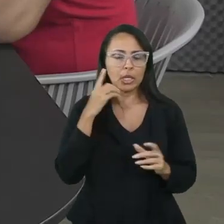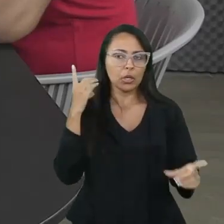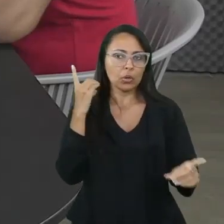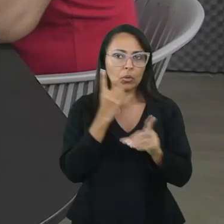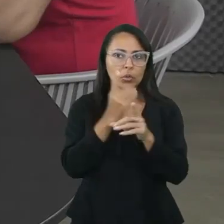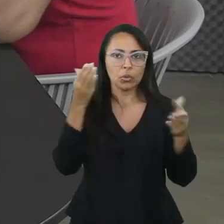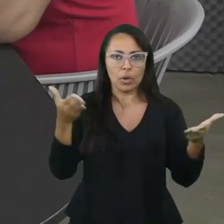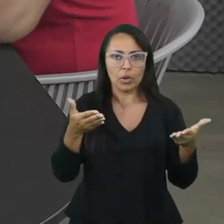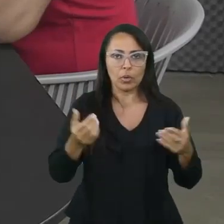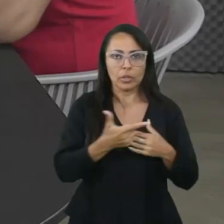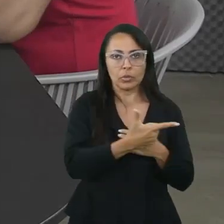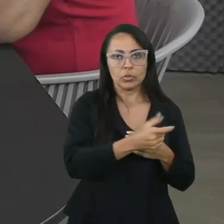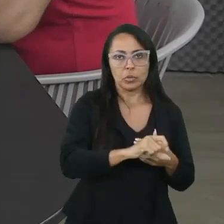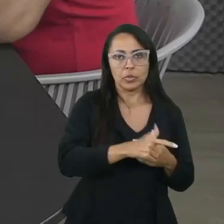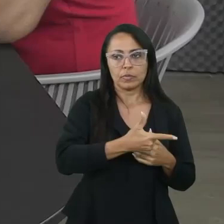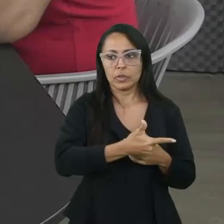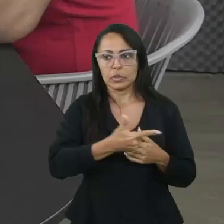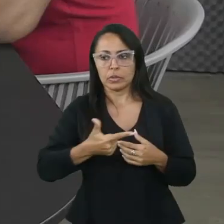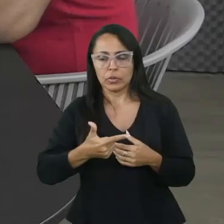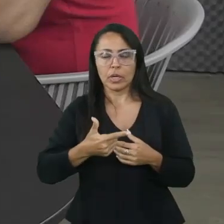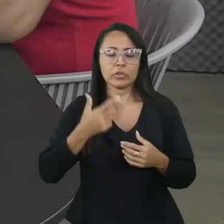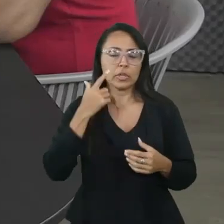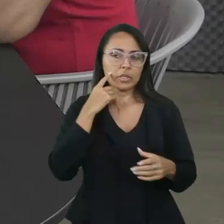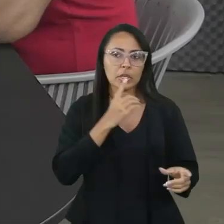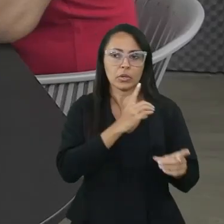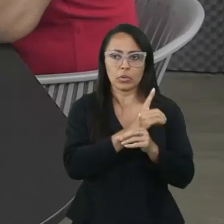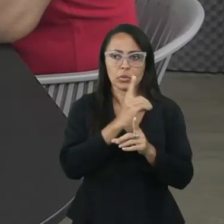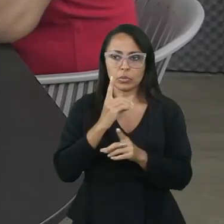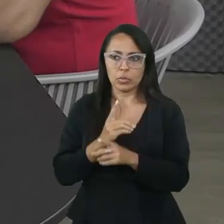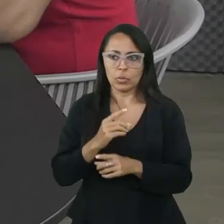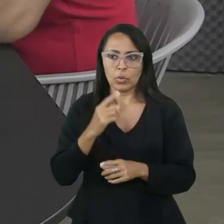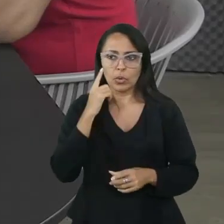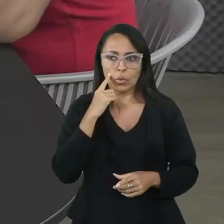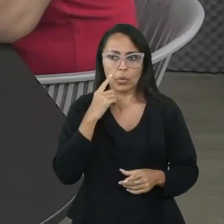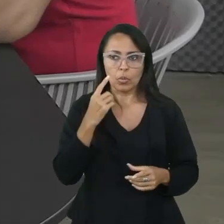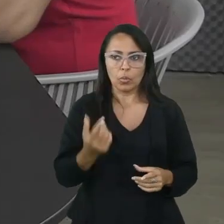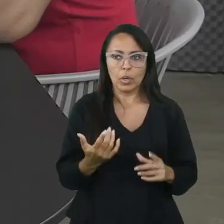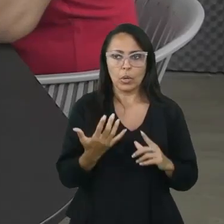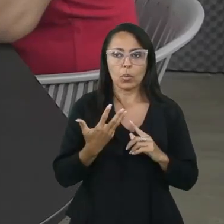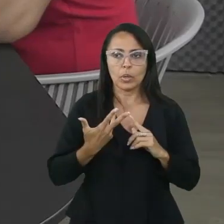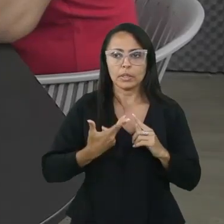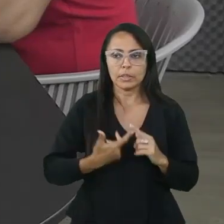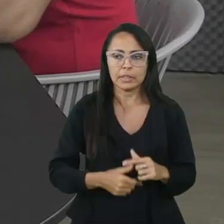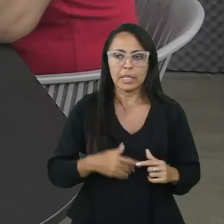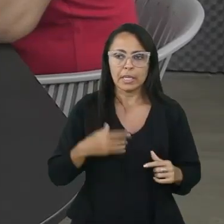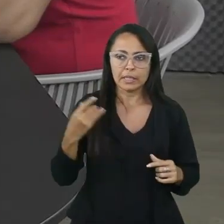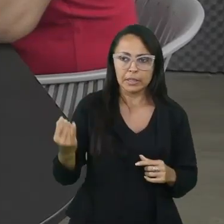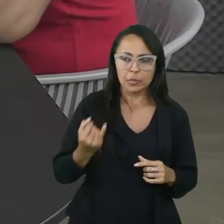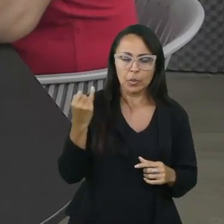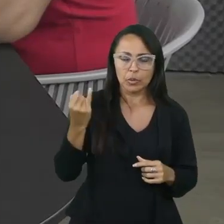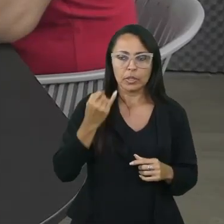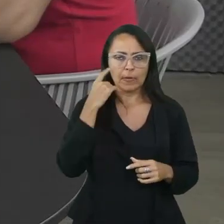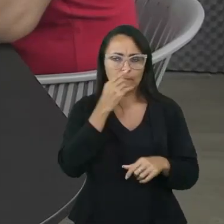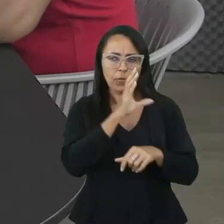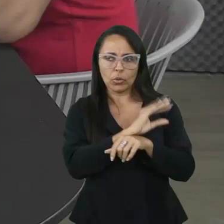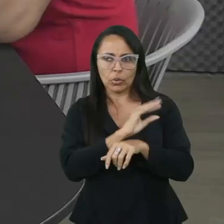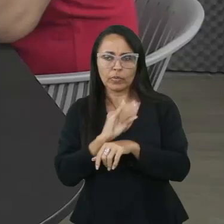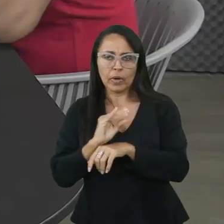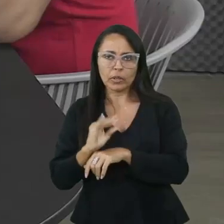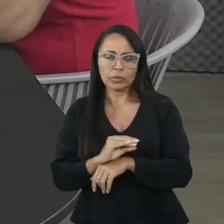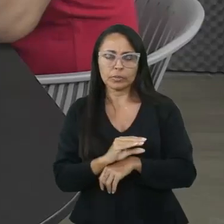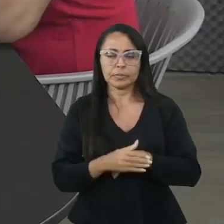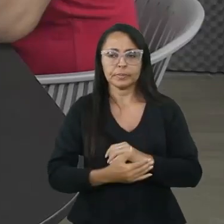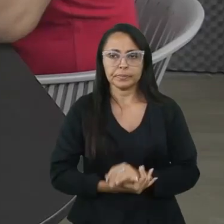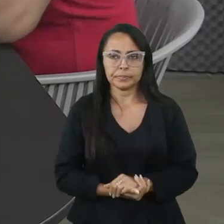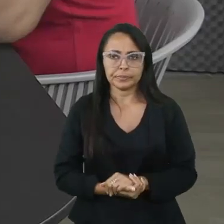2022. A gente encontrou uma quantidade até relevante de albopictus dentro do Brasília Teimosa. Está fotografado, tudo guardado